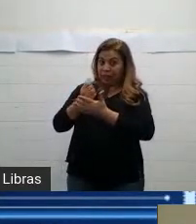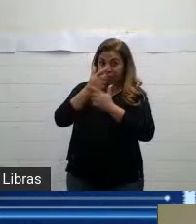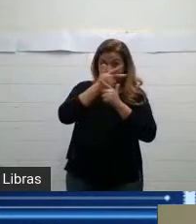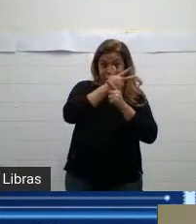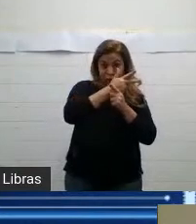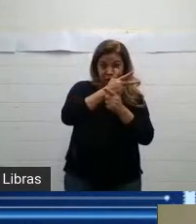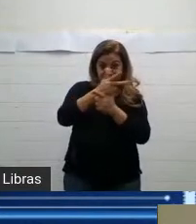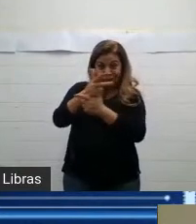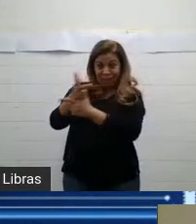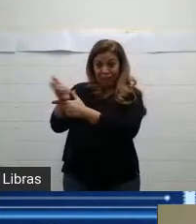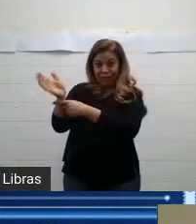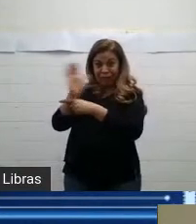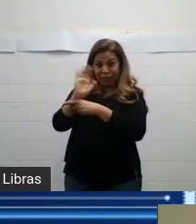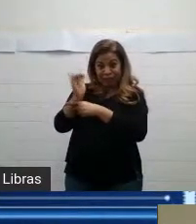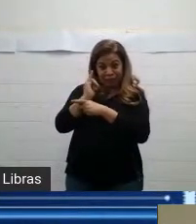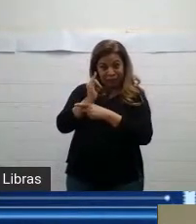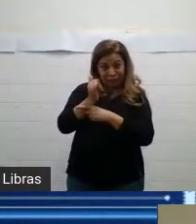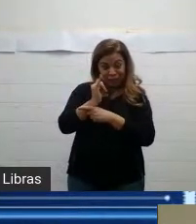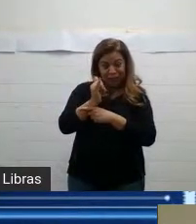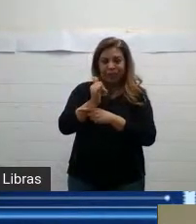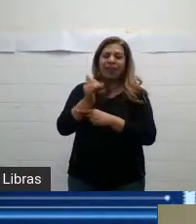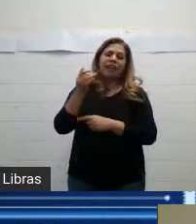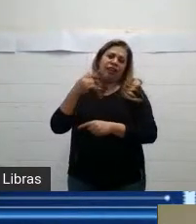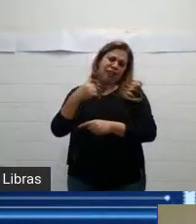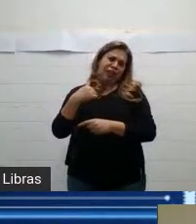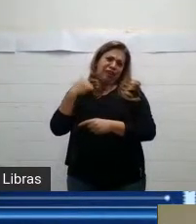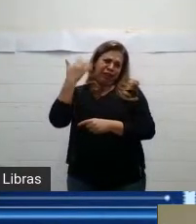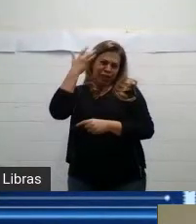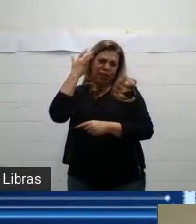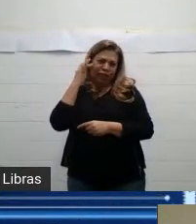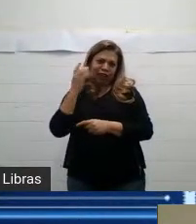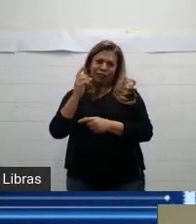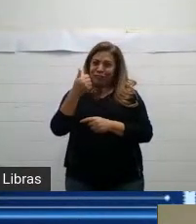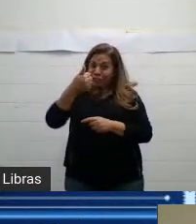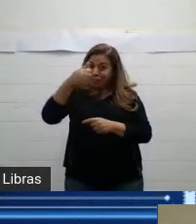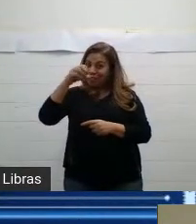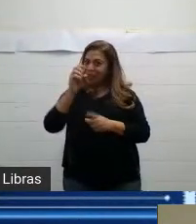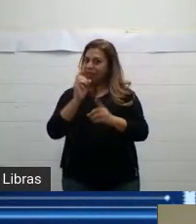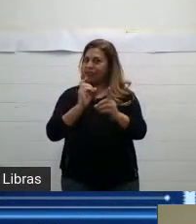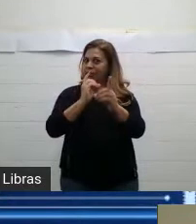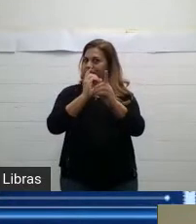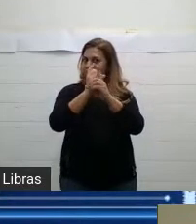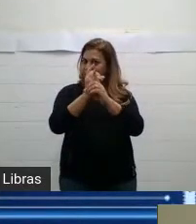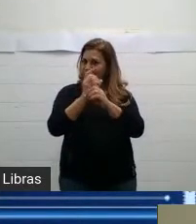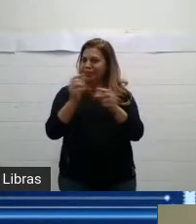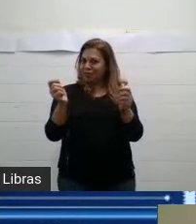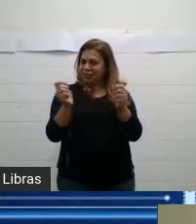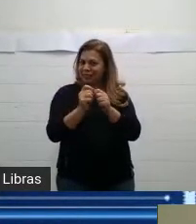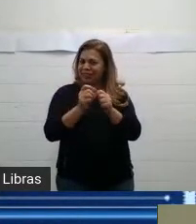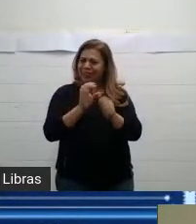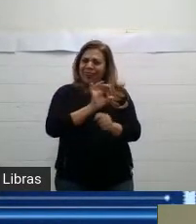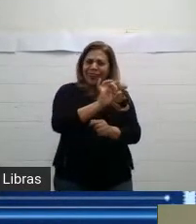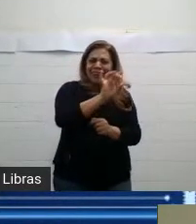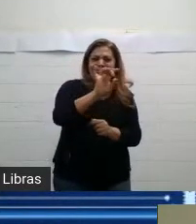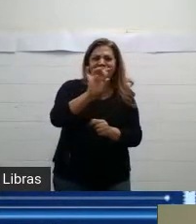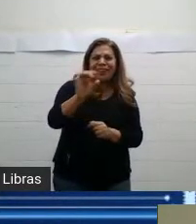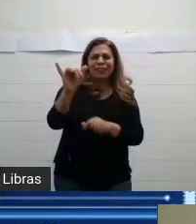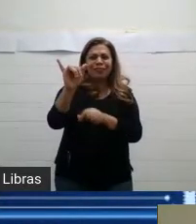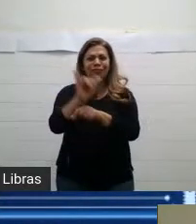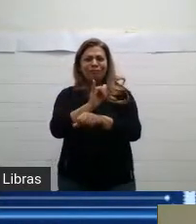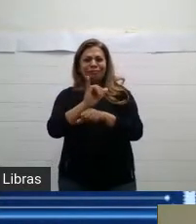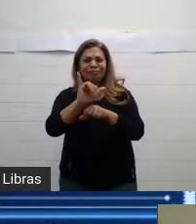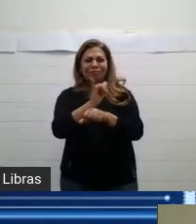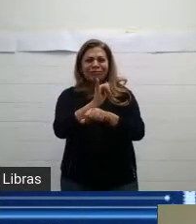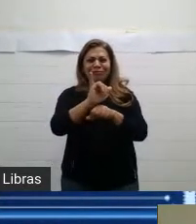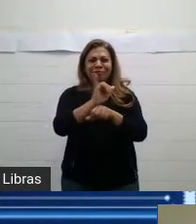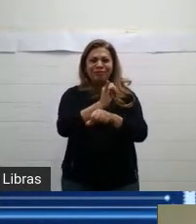de documentário. Mas eu acho que todos os 10 encontros que a gente realizou, cada um tinha uma dinâmica, cada